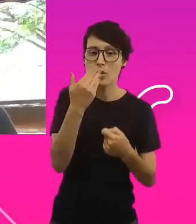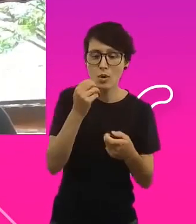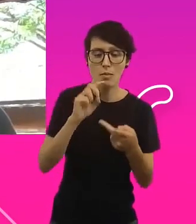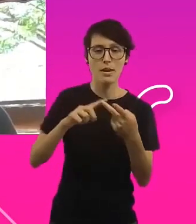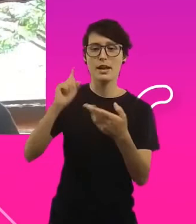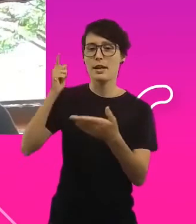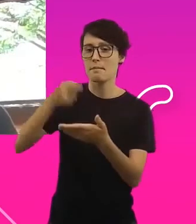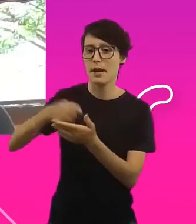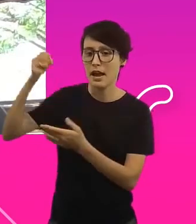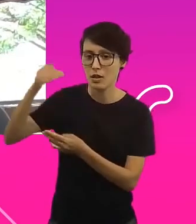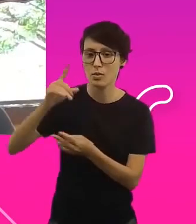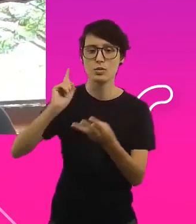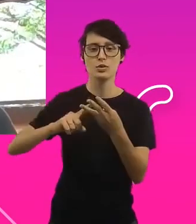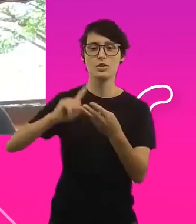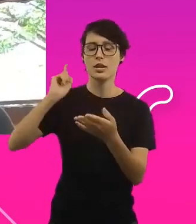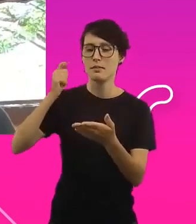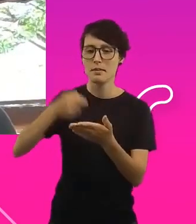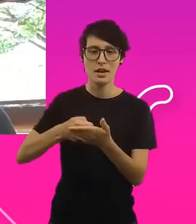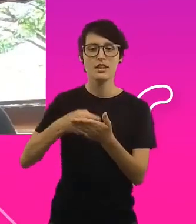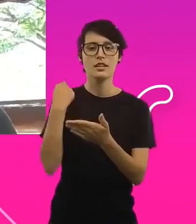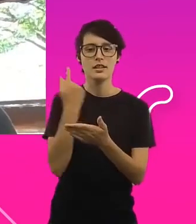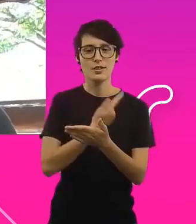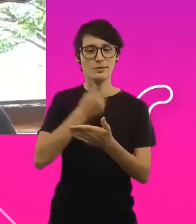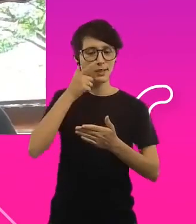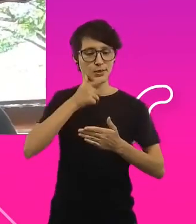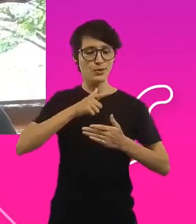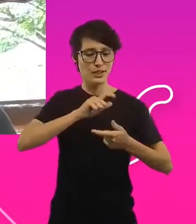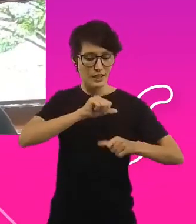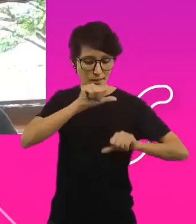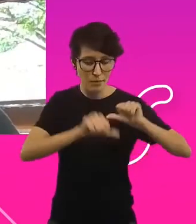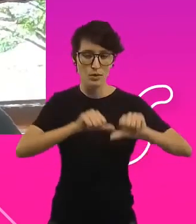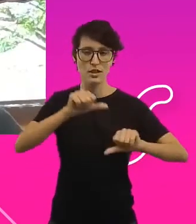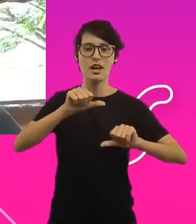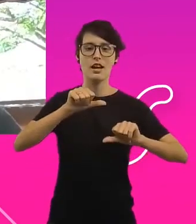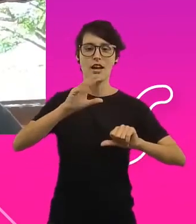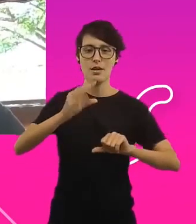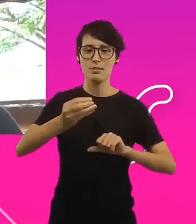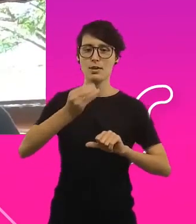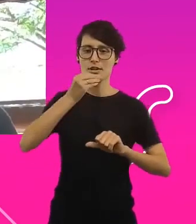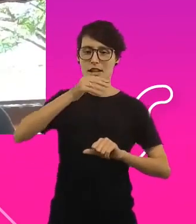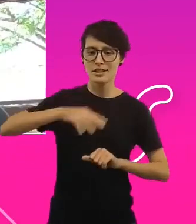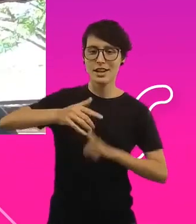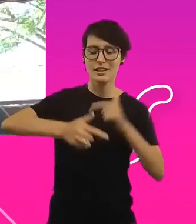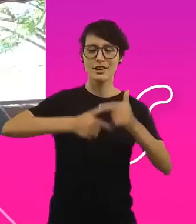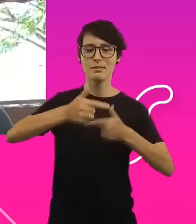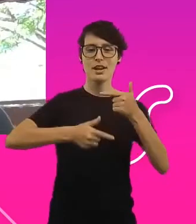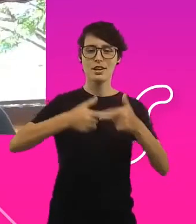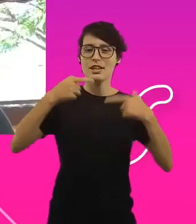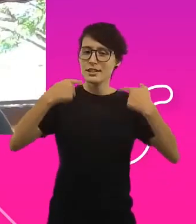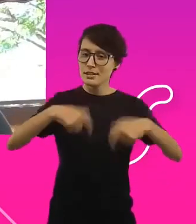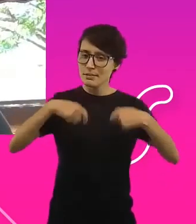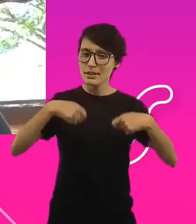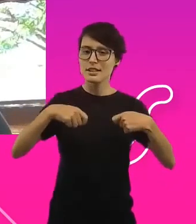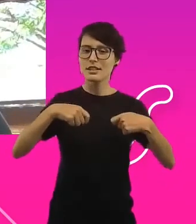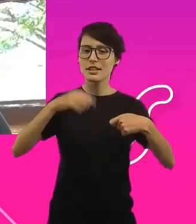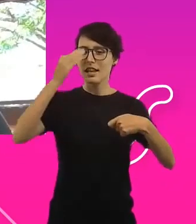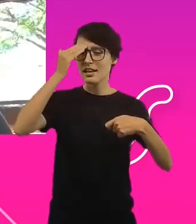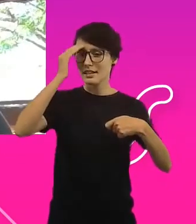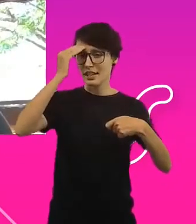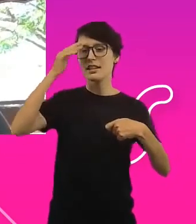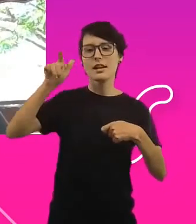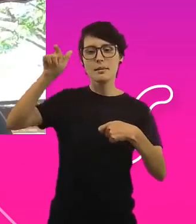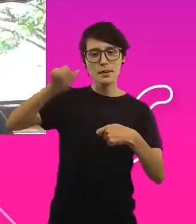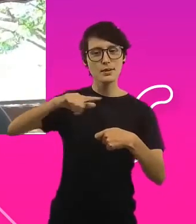elas precisam... Então, para a gente mudar essa oportunidade do mercado, a gente precisa entender que essas pessoas têm